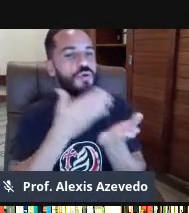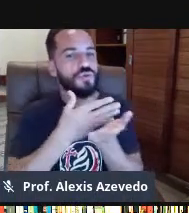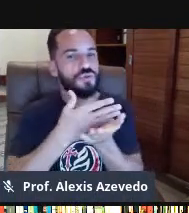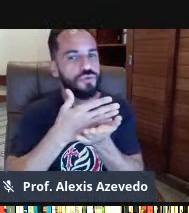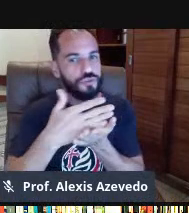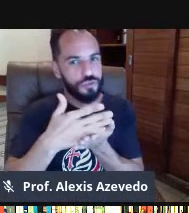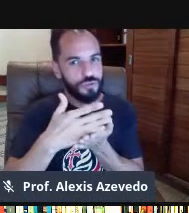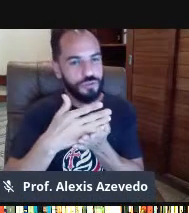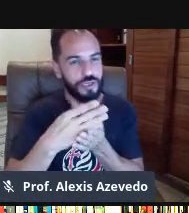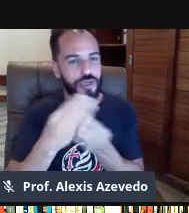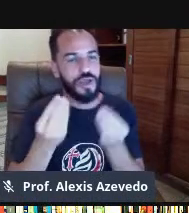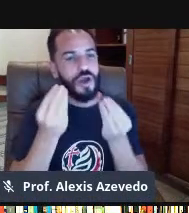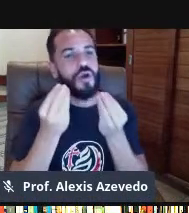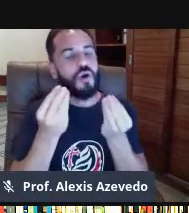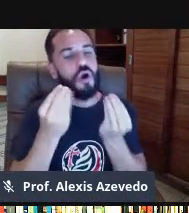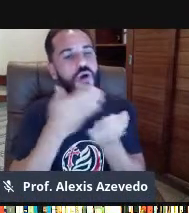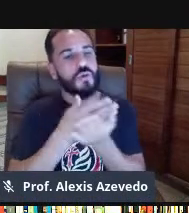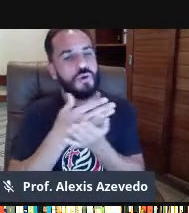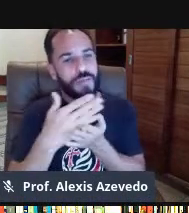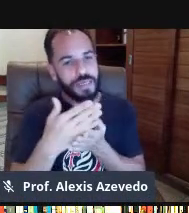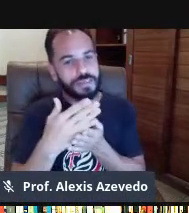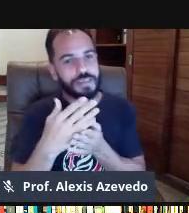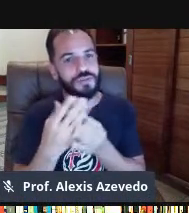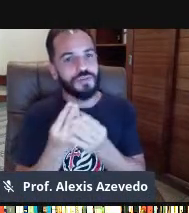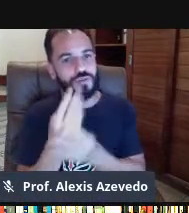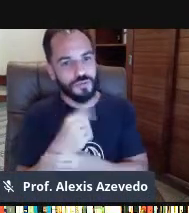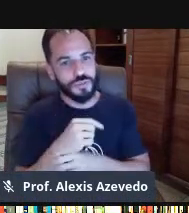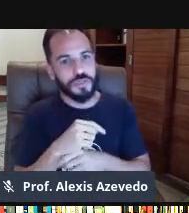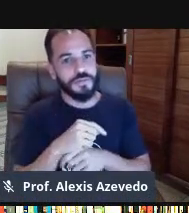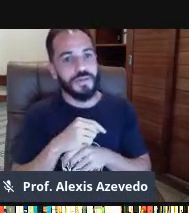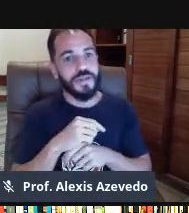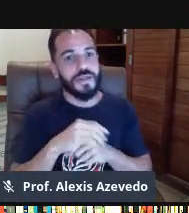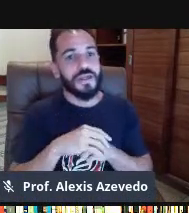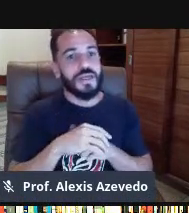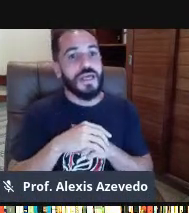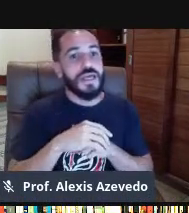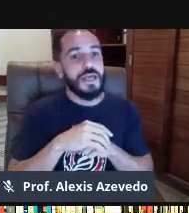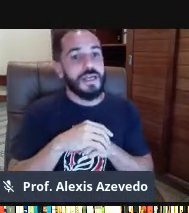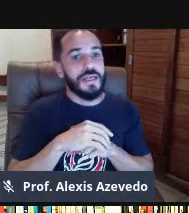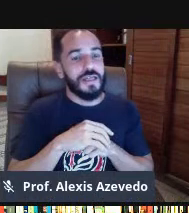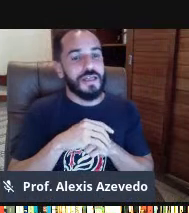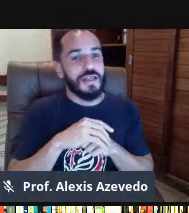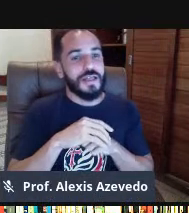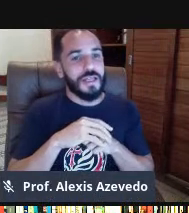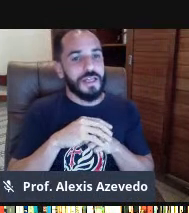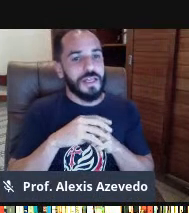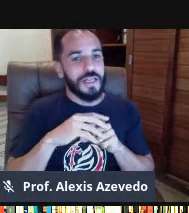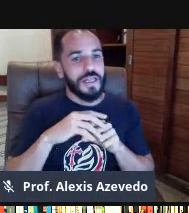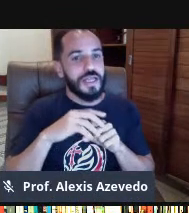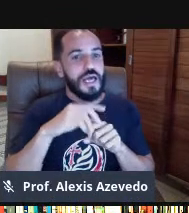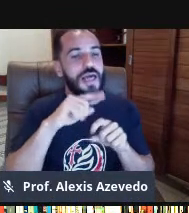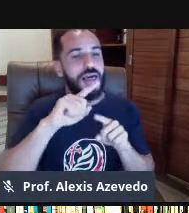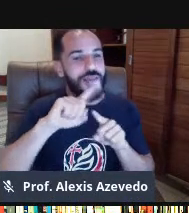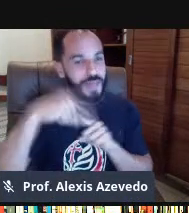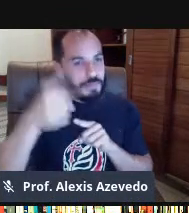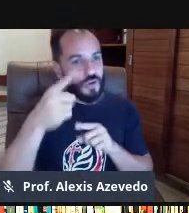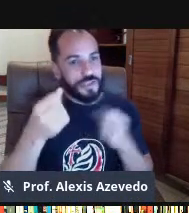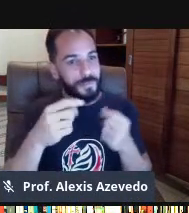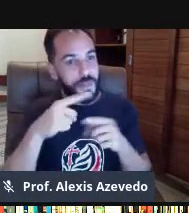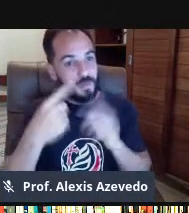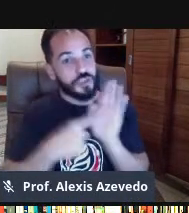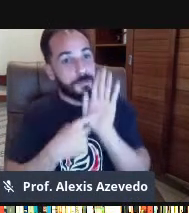Como que essa estrutura surge aqui e tal, que é uma instituição multicamp, e como que a escola Guinhar entra nessa universidade,